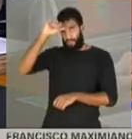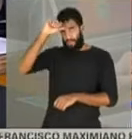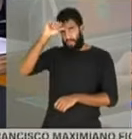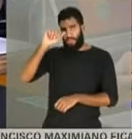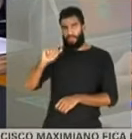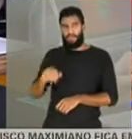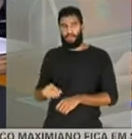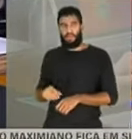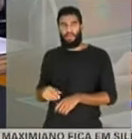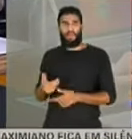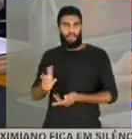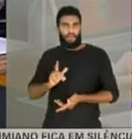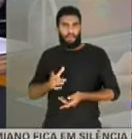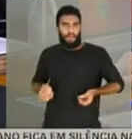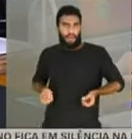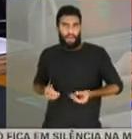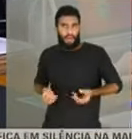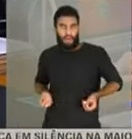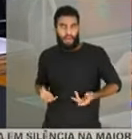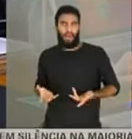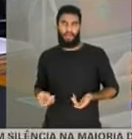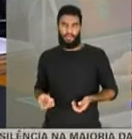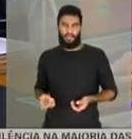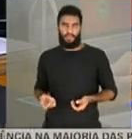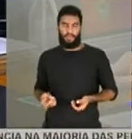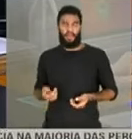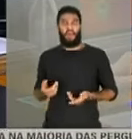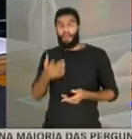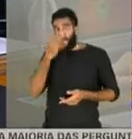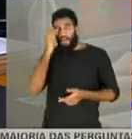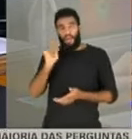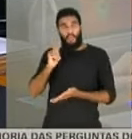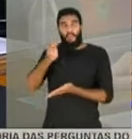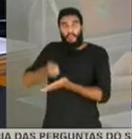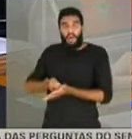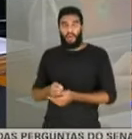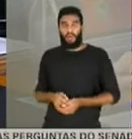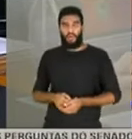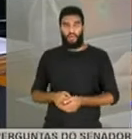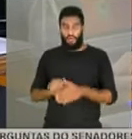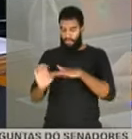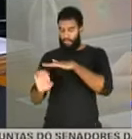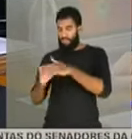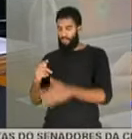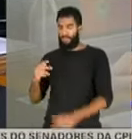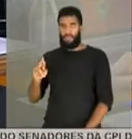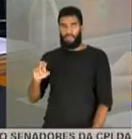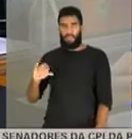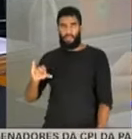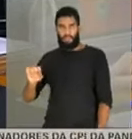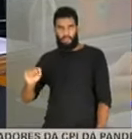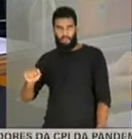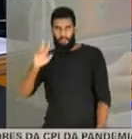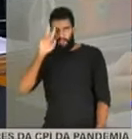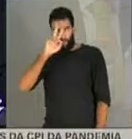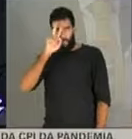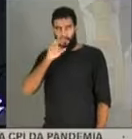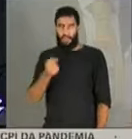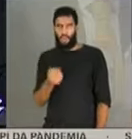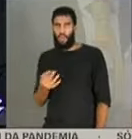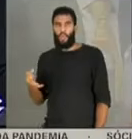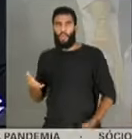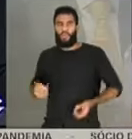Isso é dinheiro. Quem pagou isso? Foi a Precisa? O senhor lembra quanto foi esse trabalho?